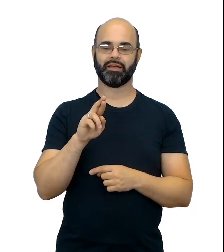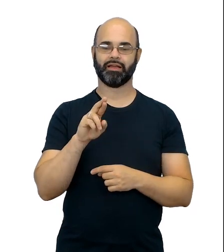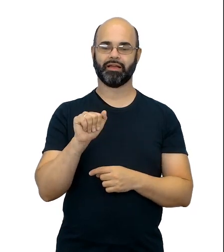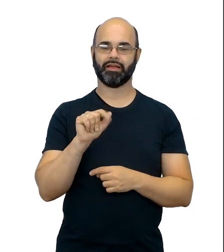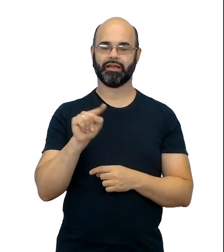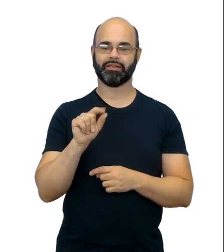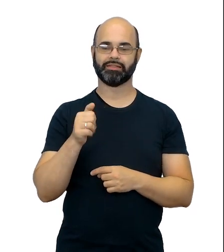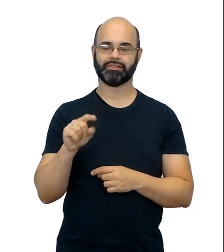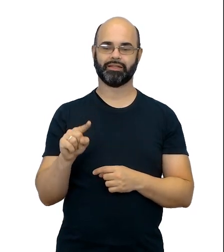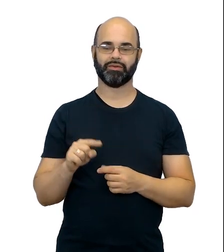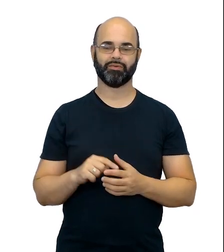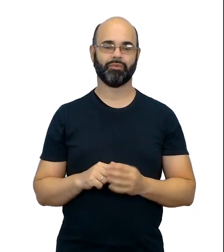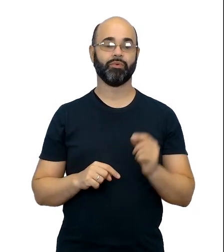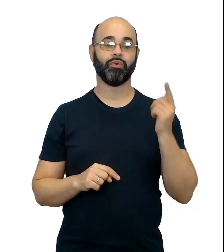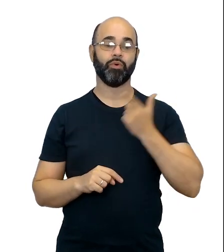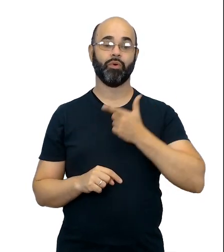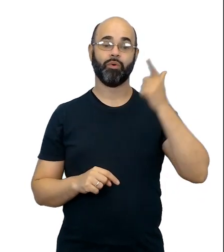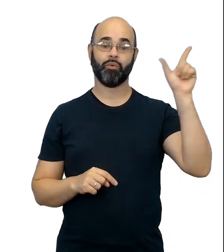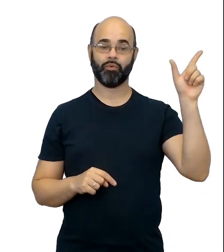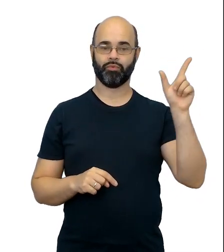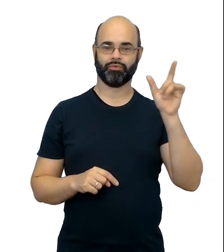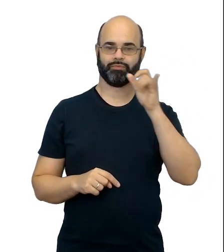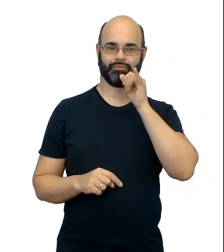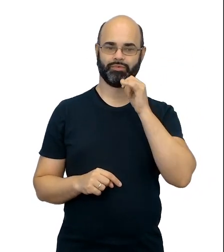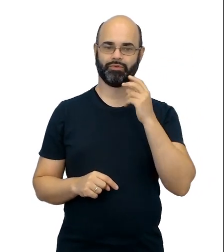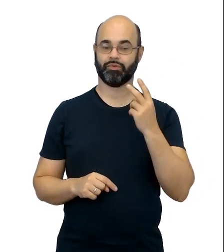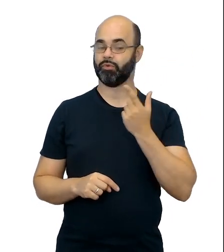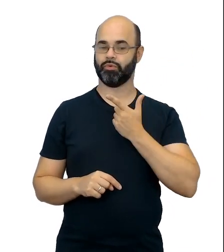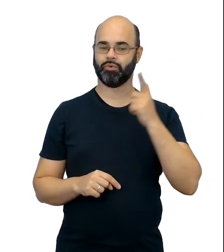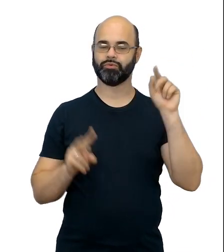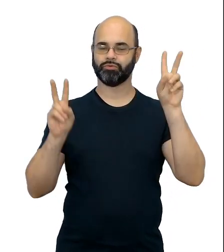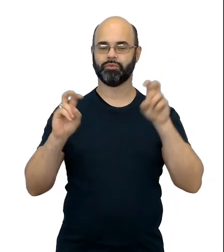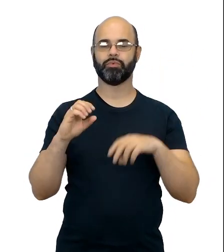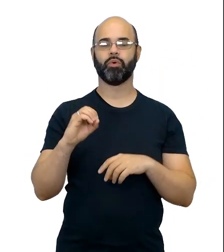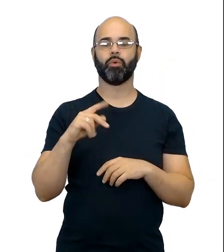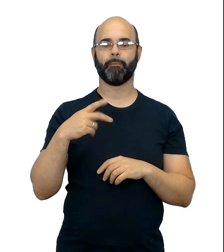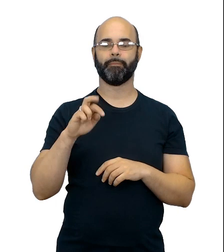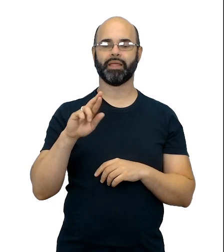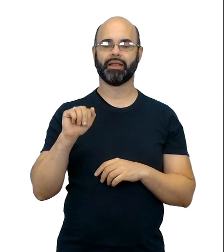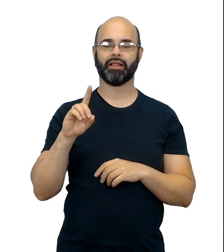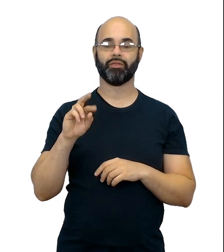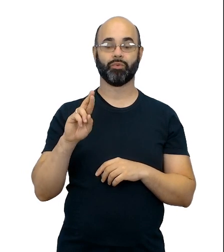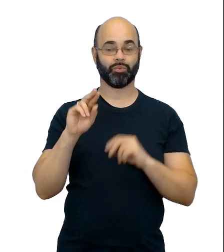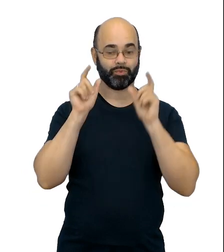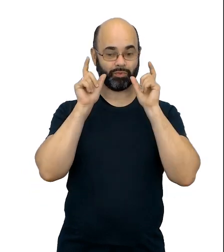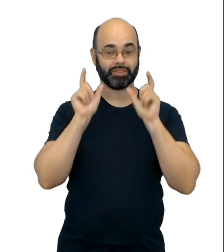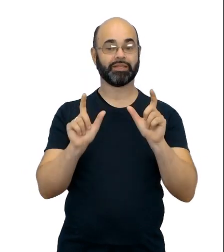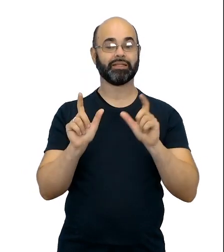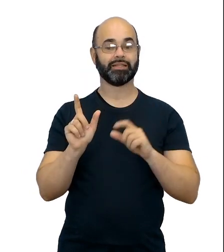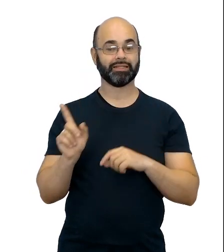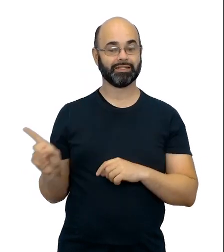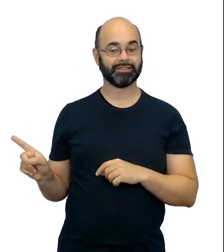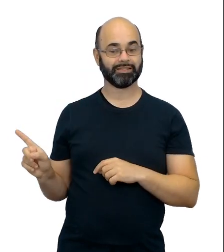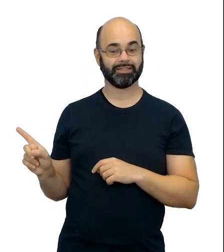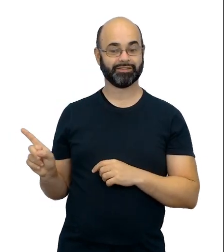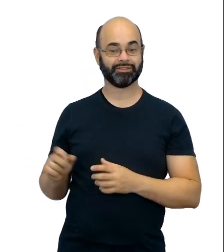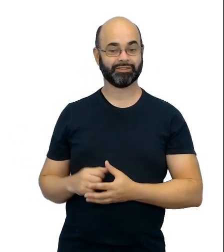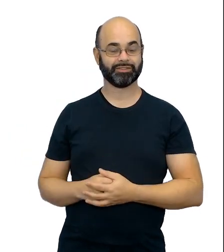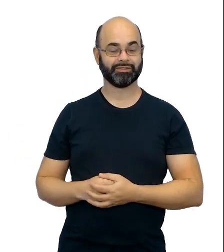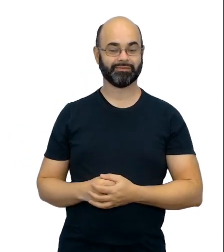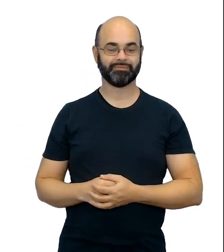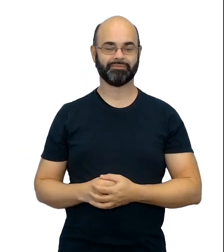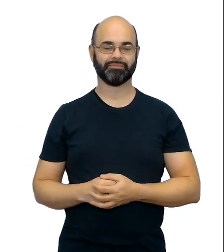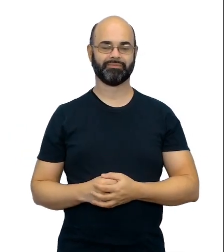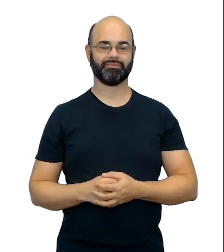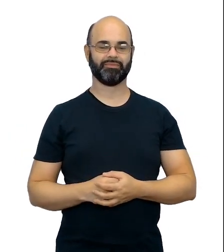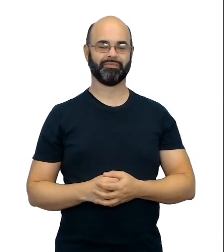um outro, mais 2 ideias, né? Que é a de operador, que é bem interessante aqui, né? Que fala que, por